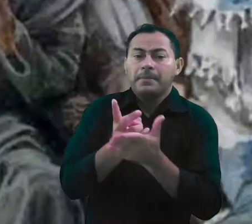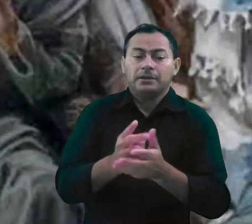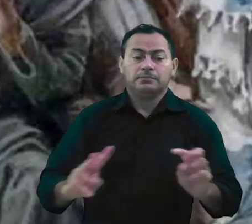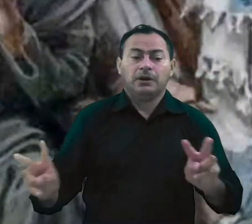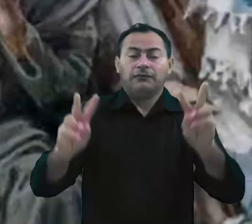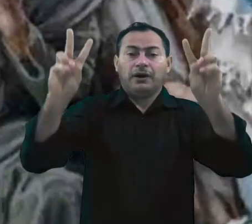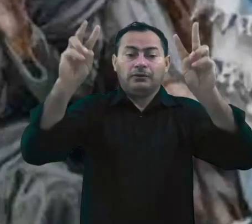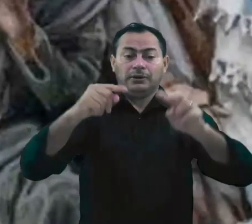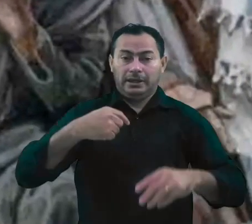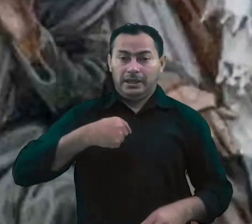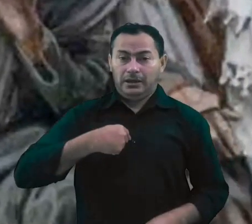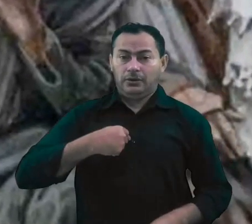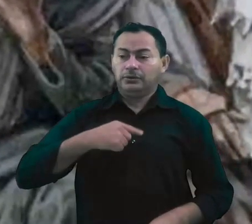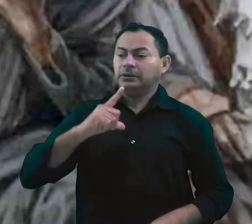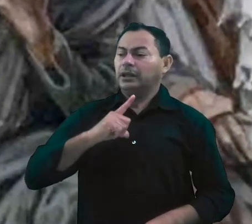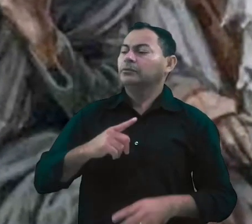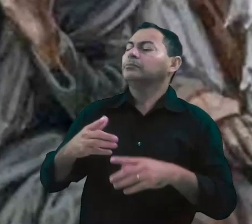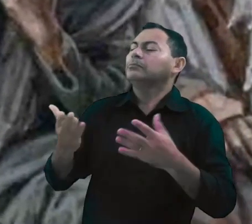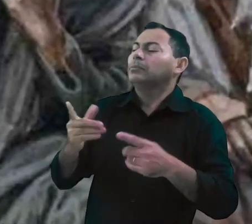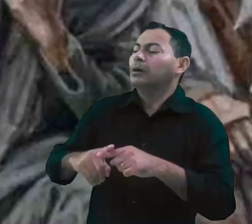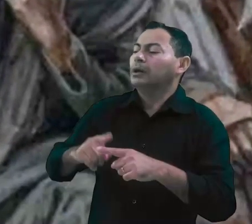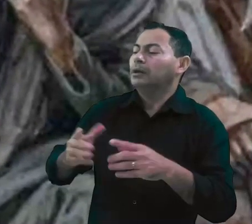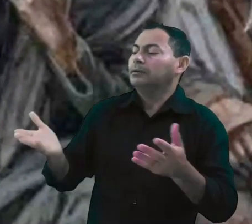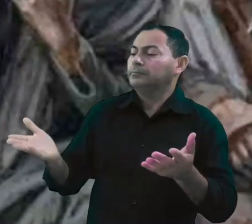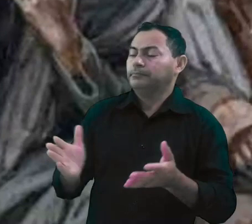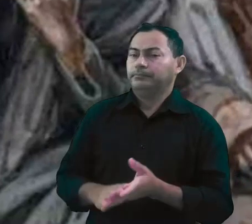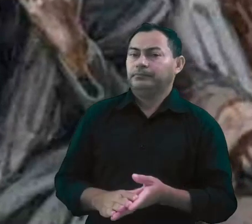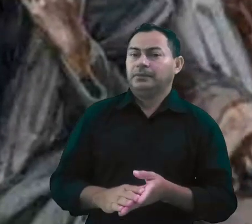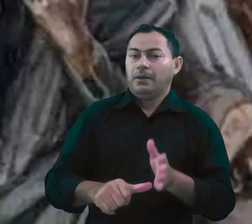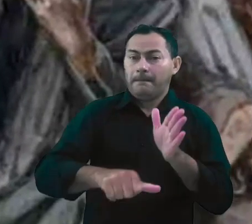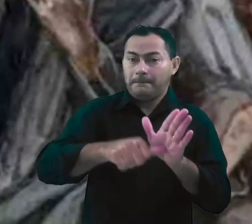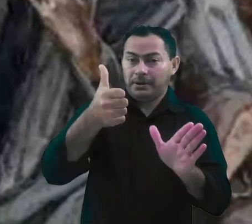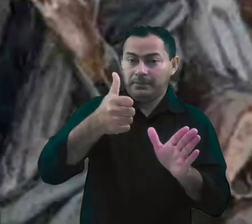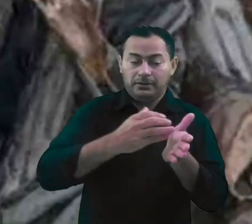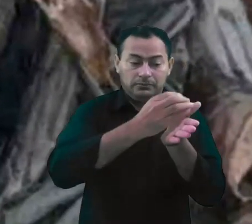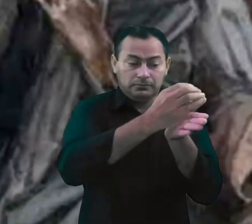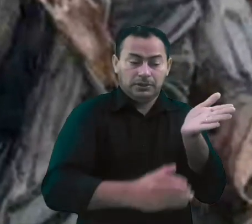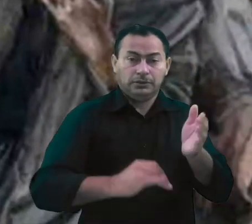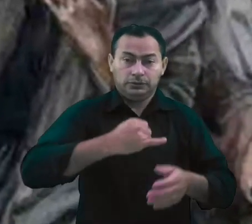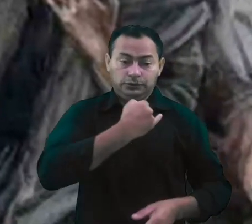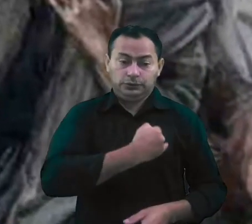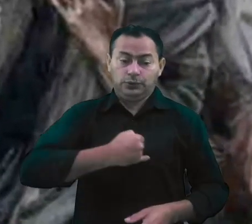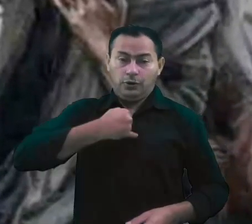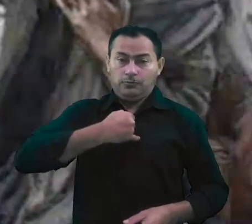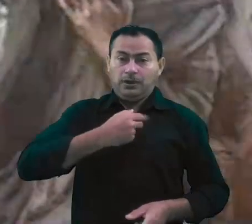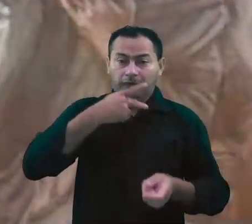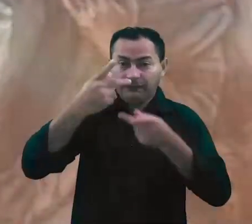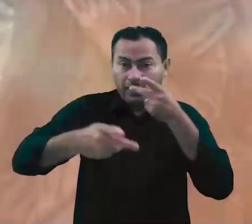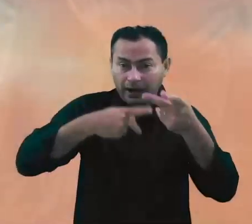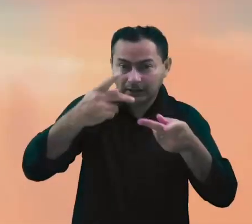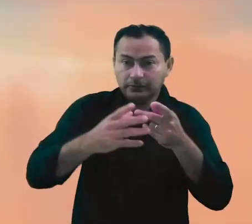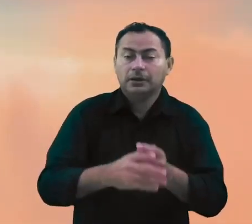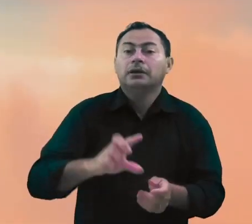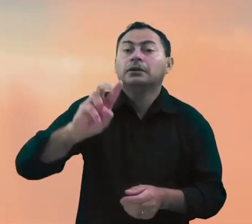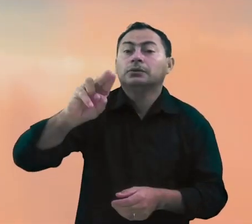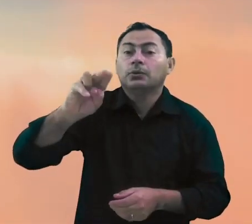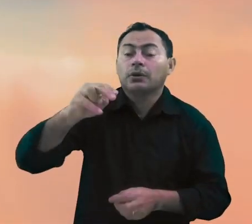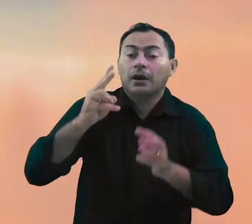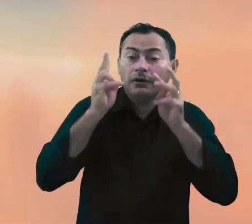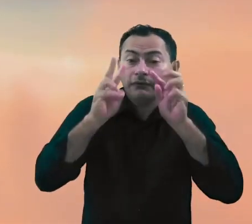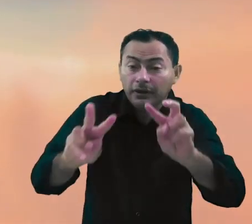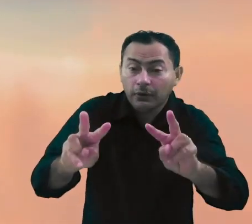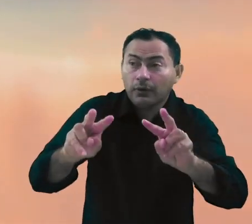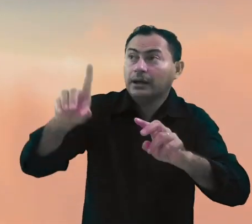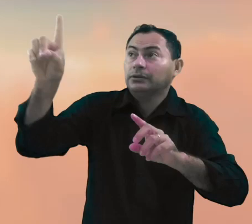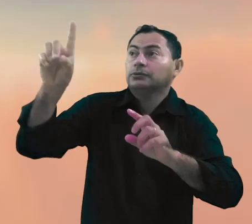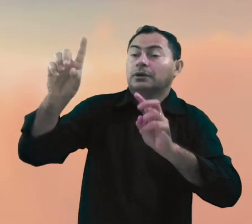não têm os mesmos valores que eu tenho, hein? O primeiro capítulo de João declara que nunca